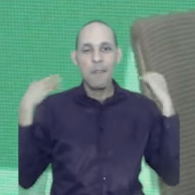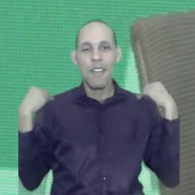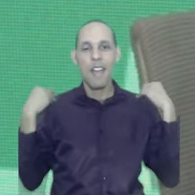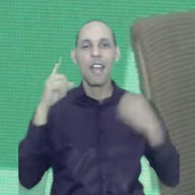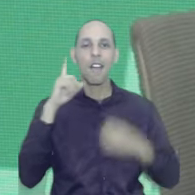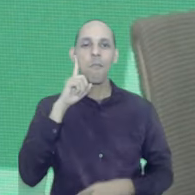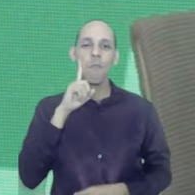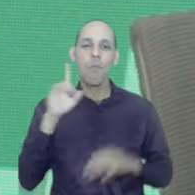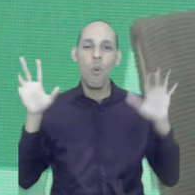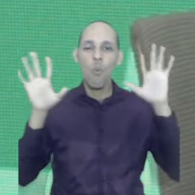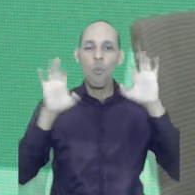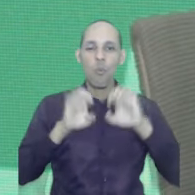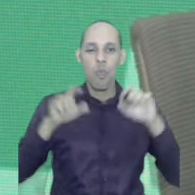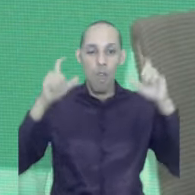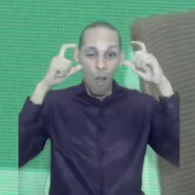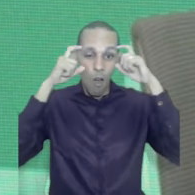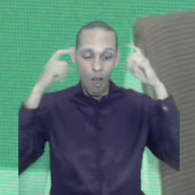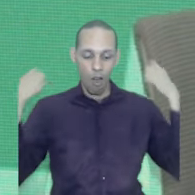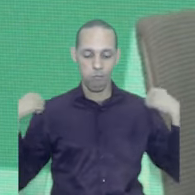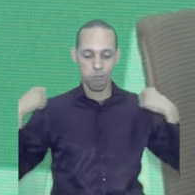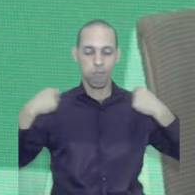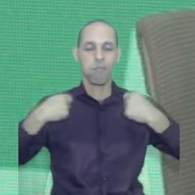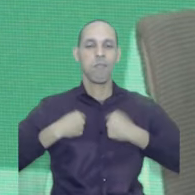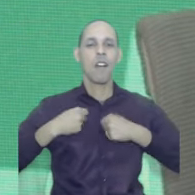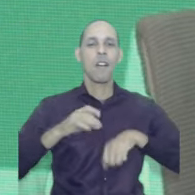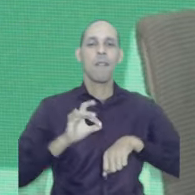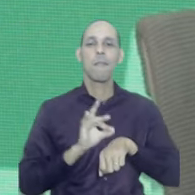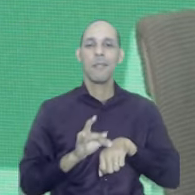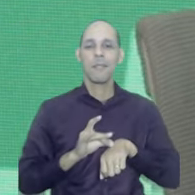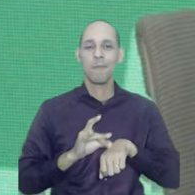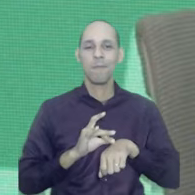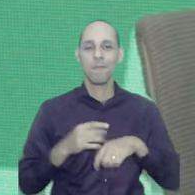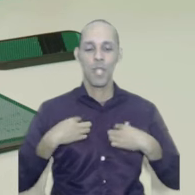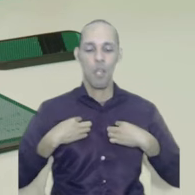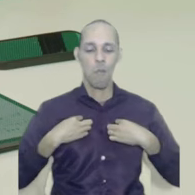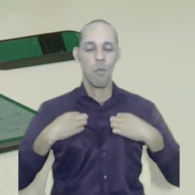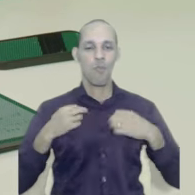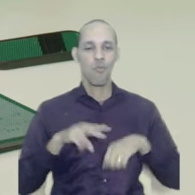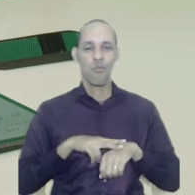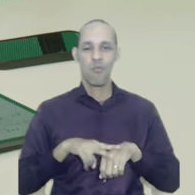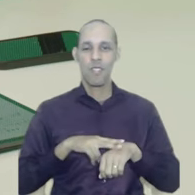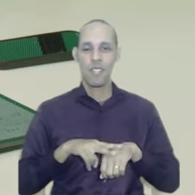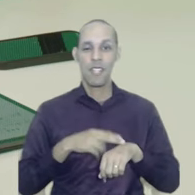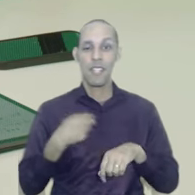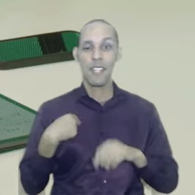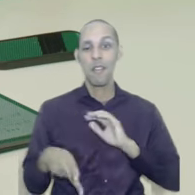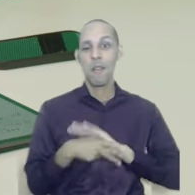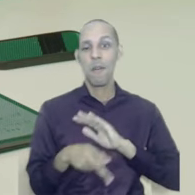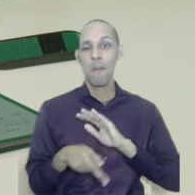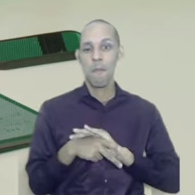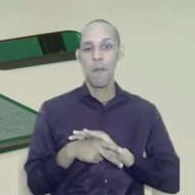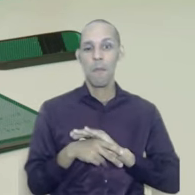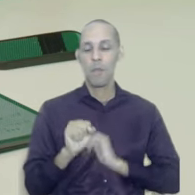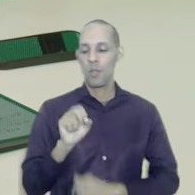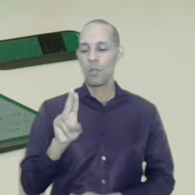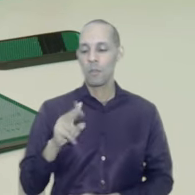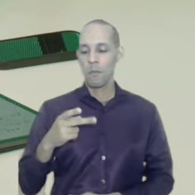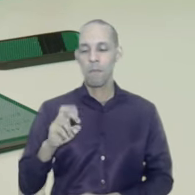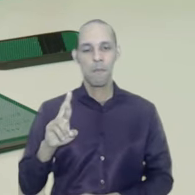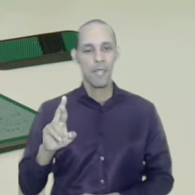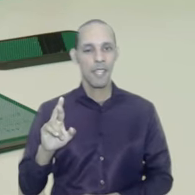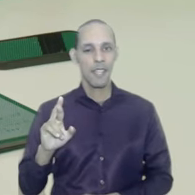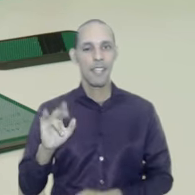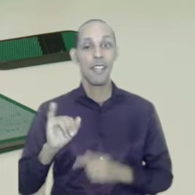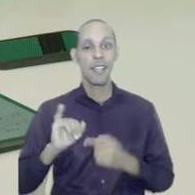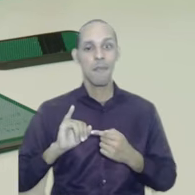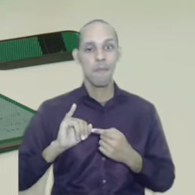usando óculos Estou com um blazer preto e uma blusa verde eu faço parte da Super Importadora eu sou head